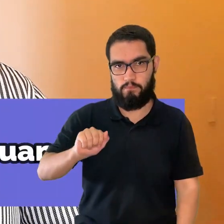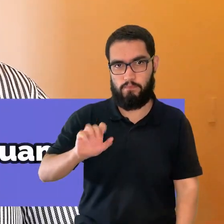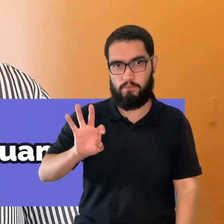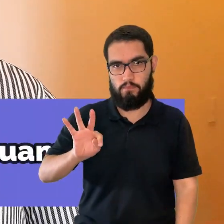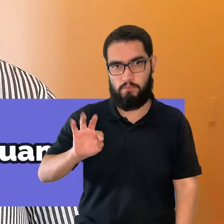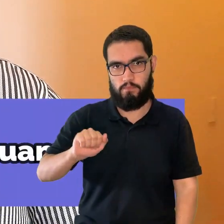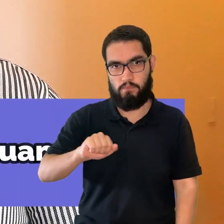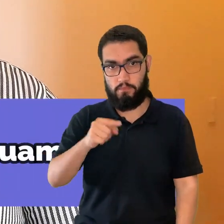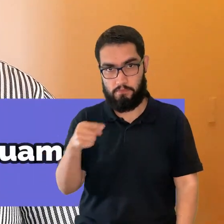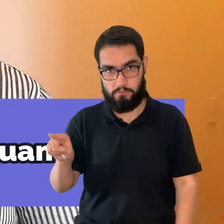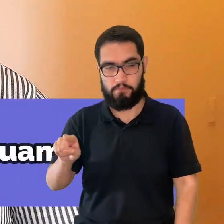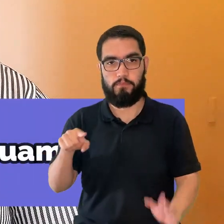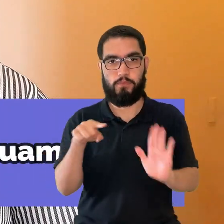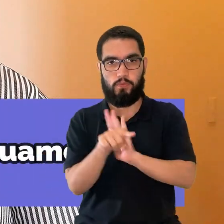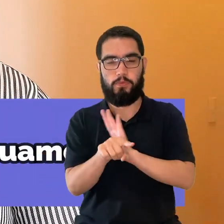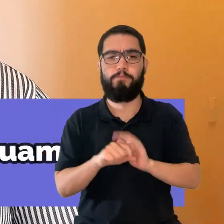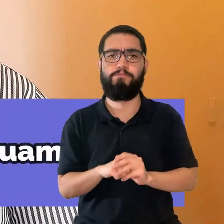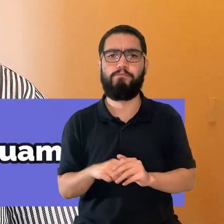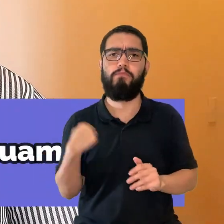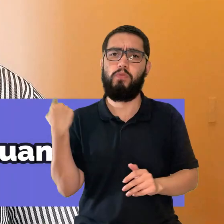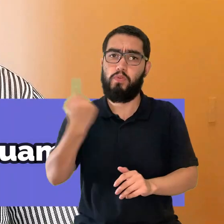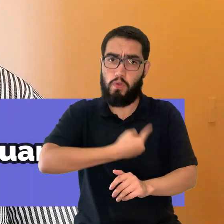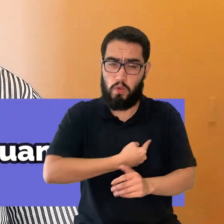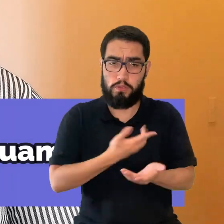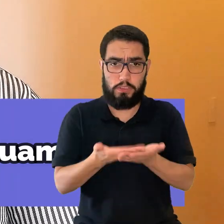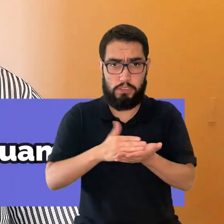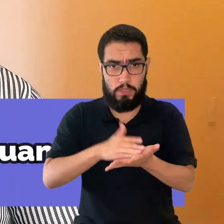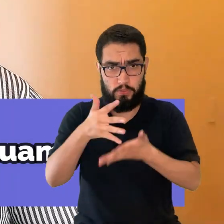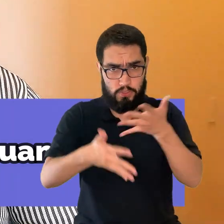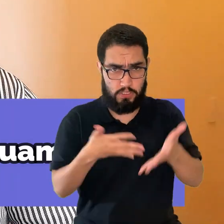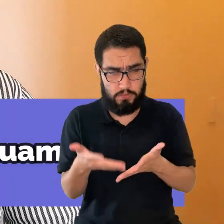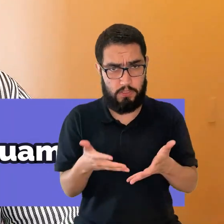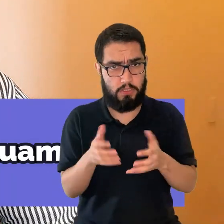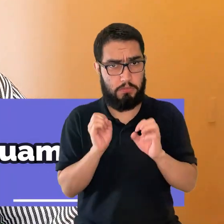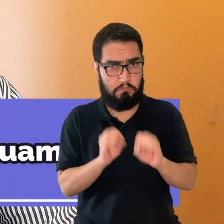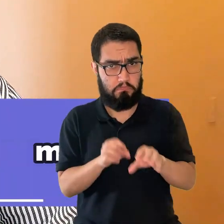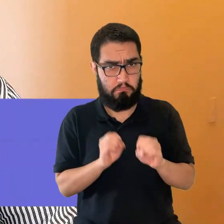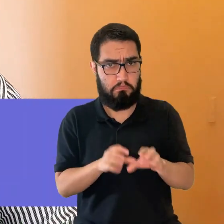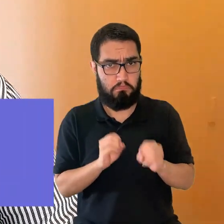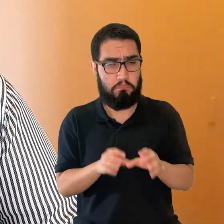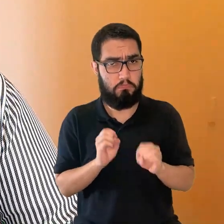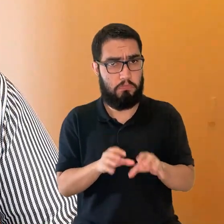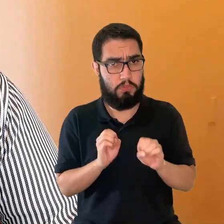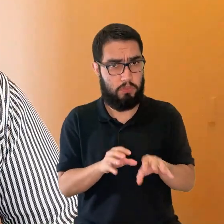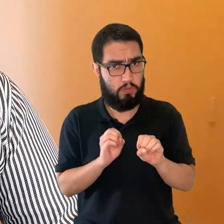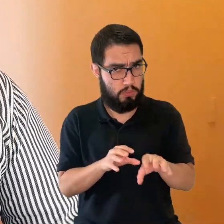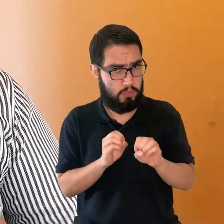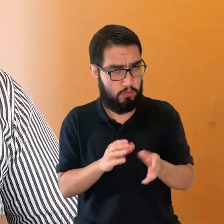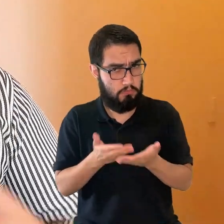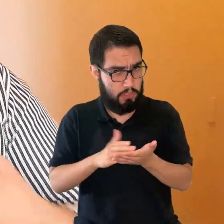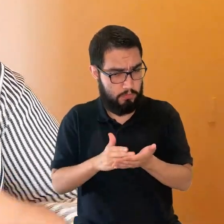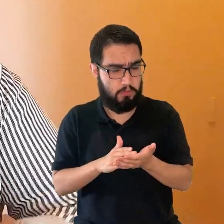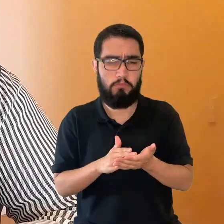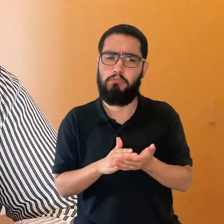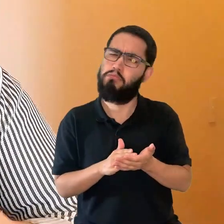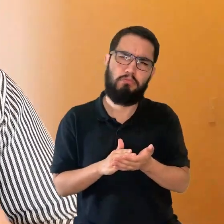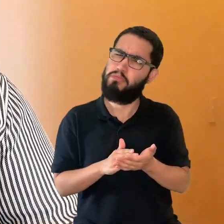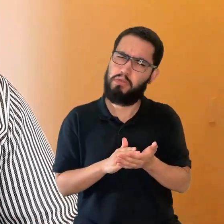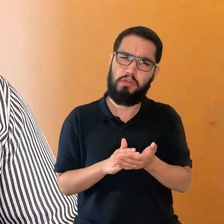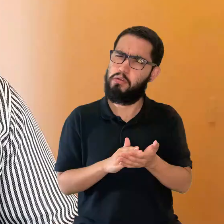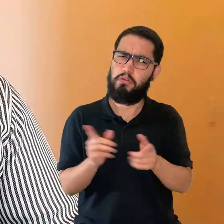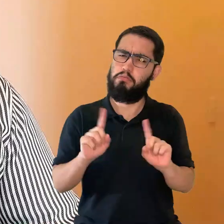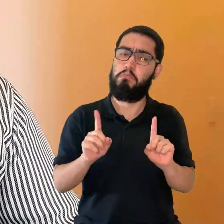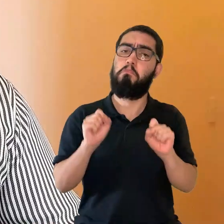Coutinho Fernandes. Nós, intérpretes de Libras, atuamos mais na área da educação? Não, Nathan. Existem várias esferas